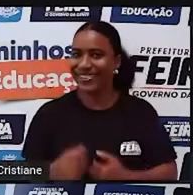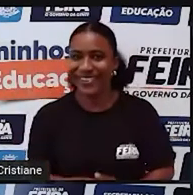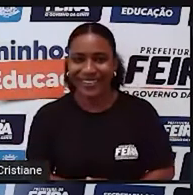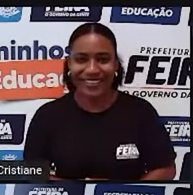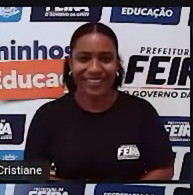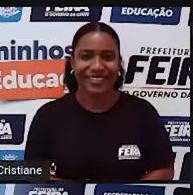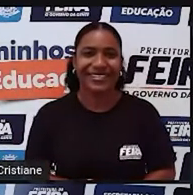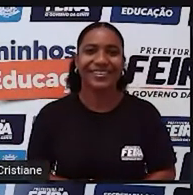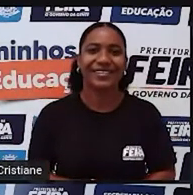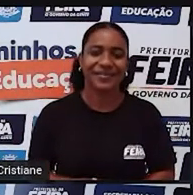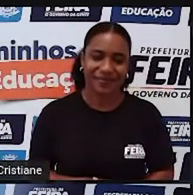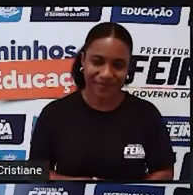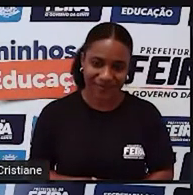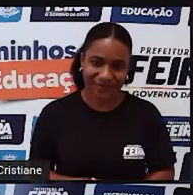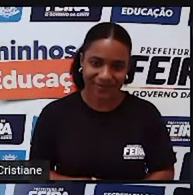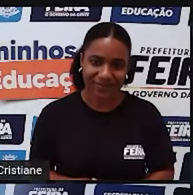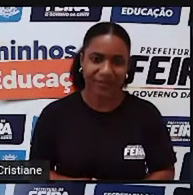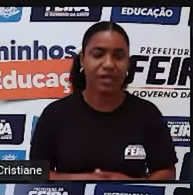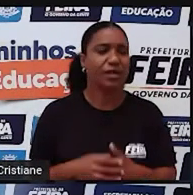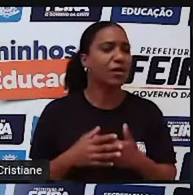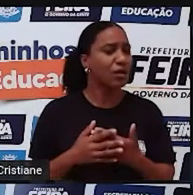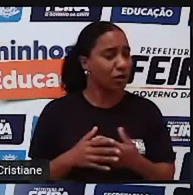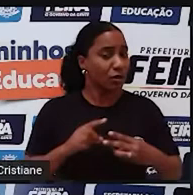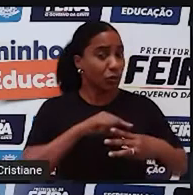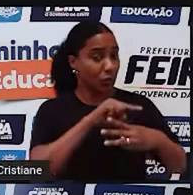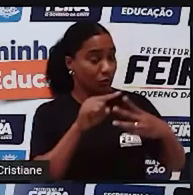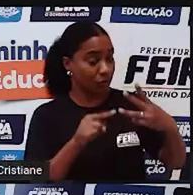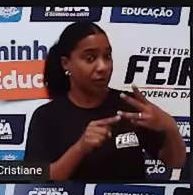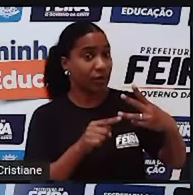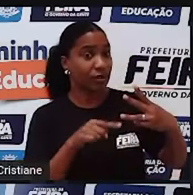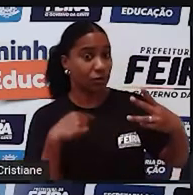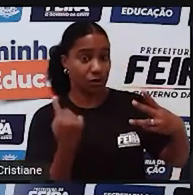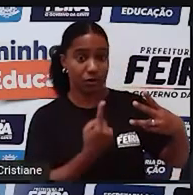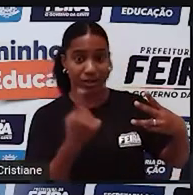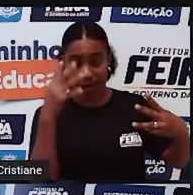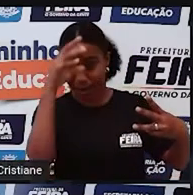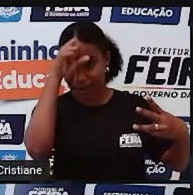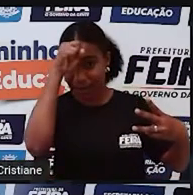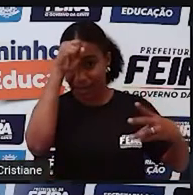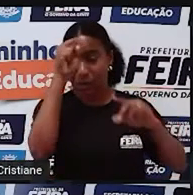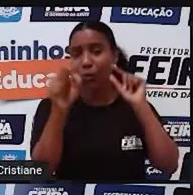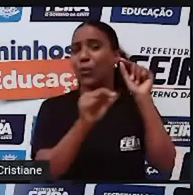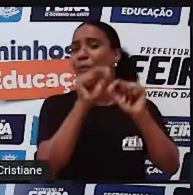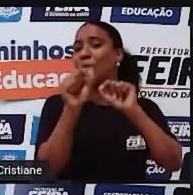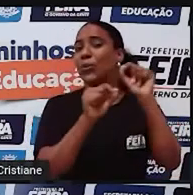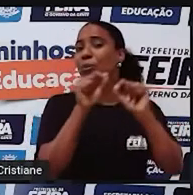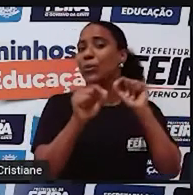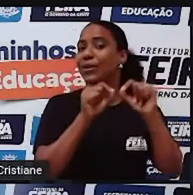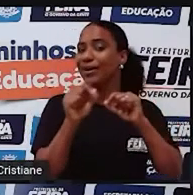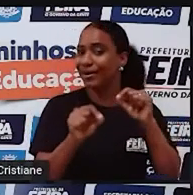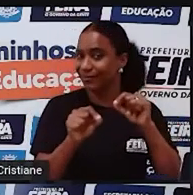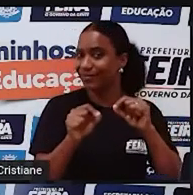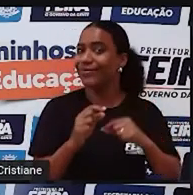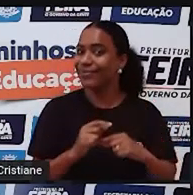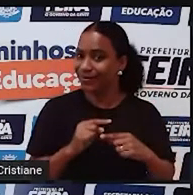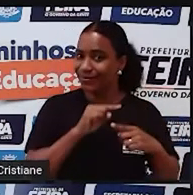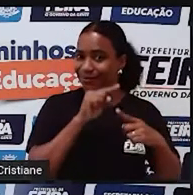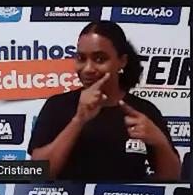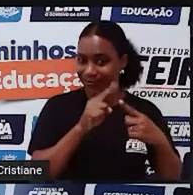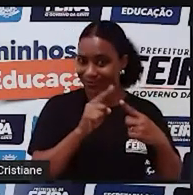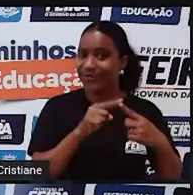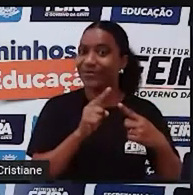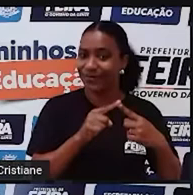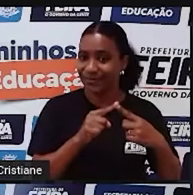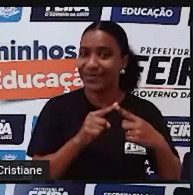What are we going to learn today? O que é que nós vamos aprender hoje? Quais as habilidades que nós vamos desenvolver? Então, nós vamos